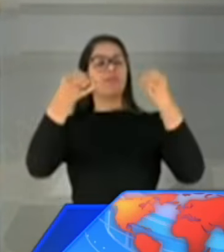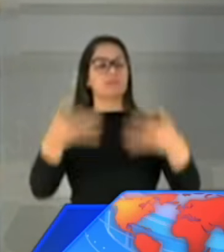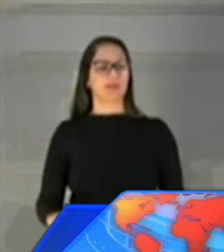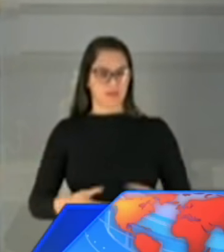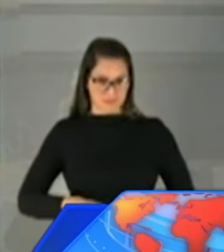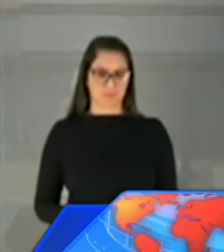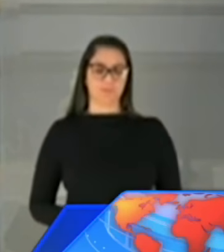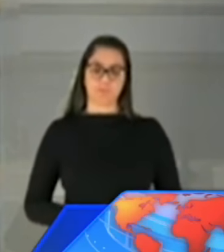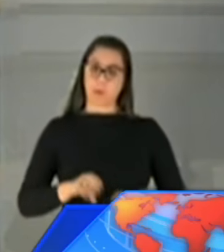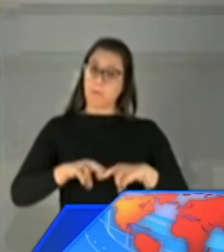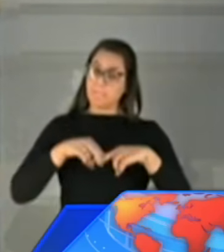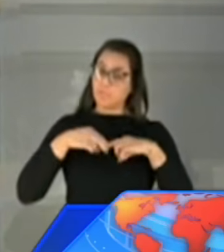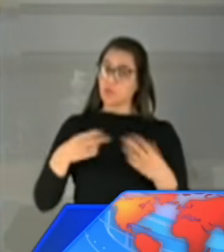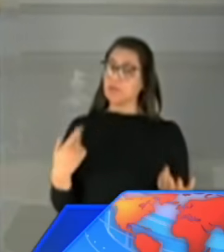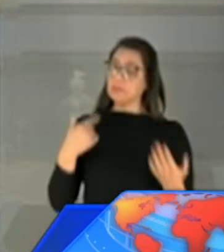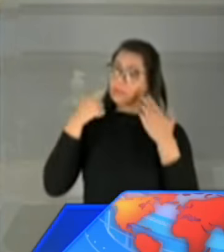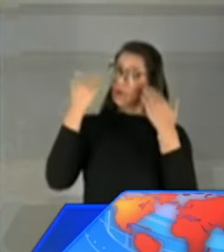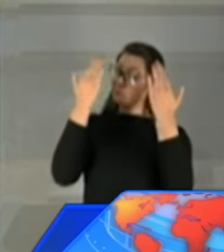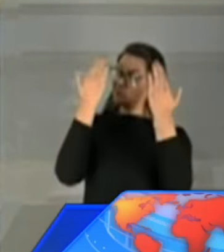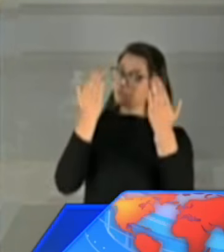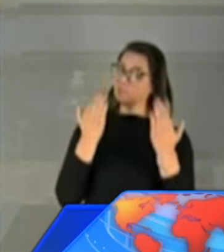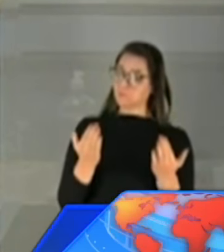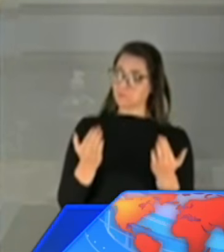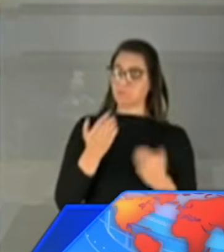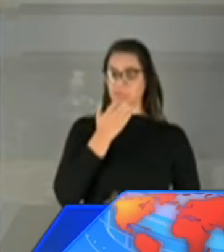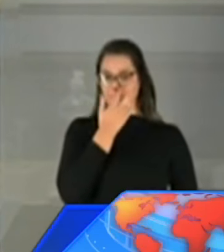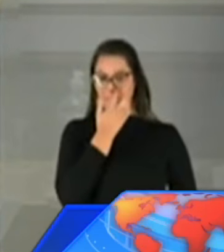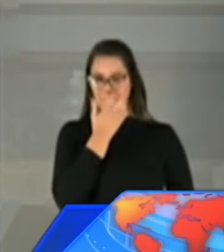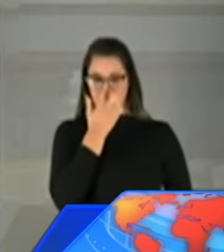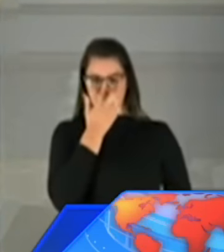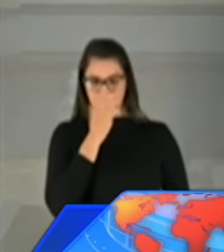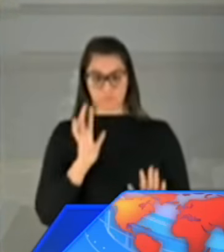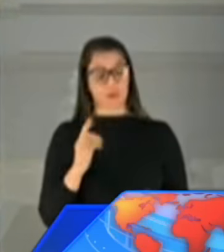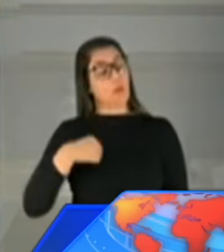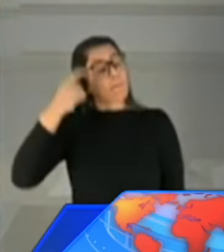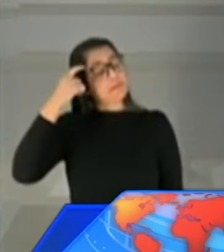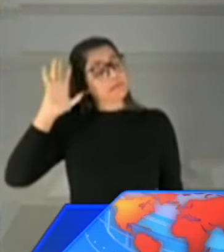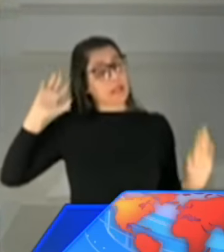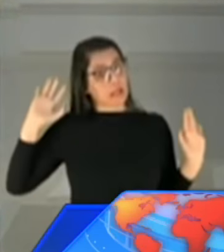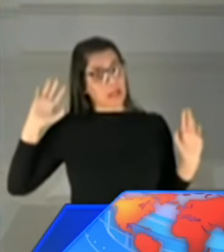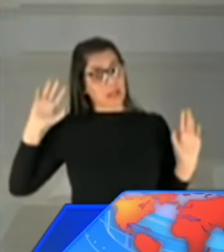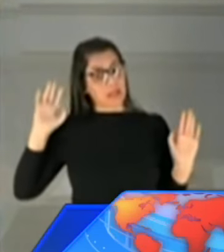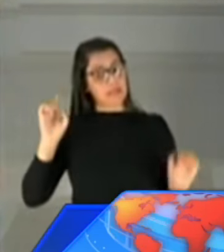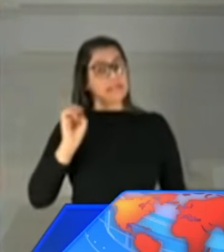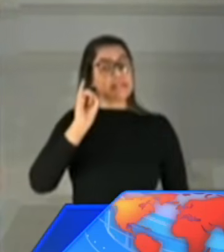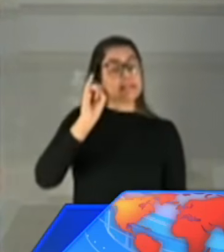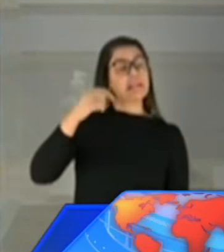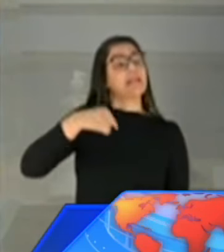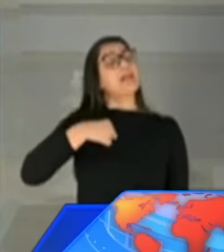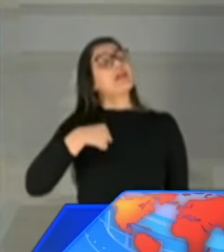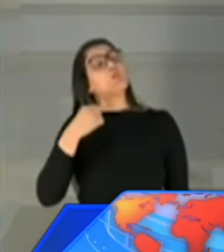isso que nós estamos com suspeição sobre isso. Não, isso não ocorre. Não, eu não tenho. O documento está protocolado. Se eu